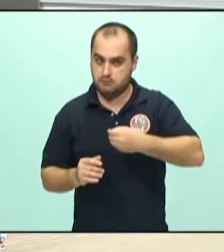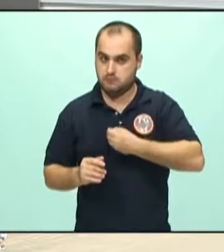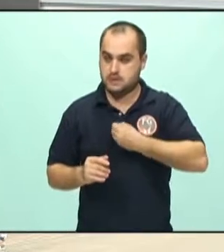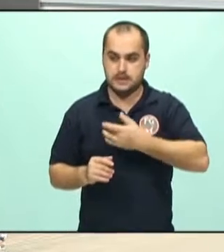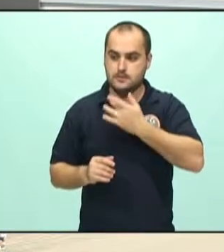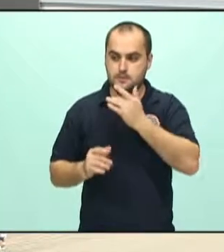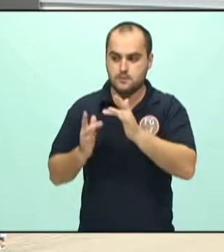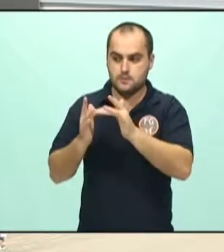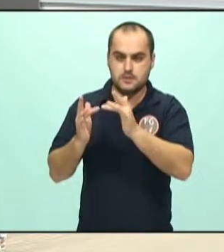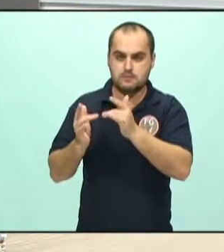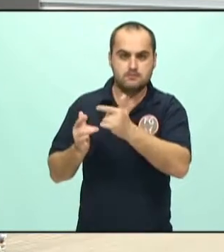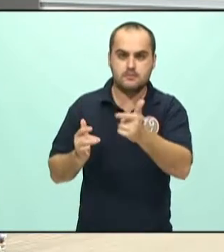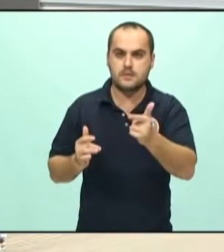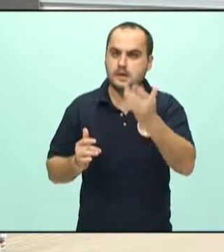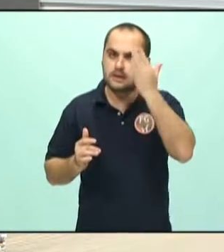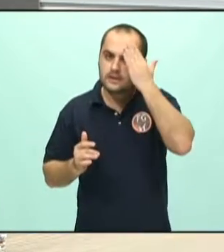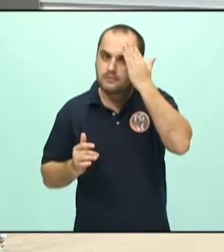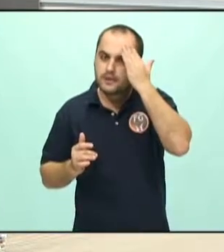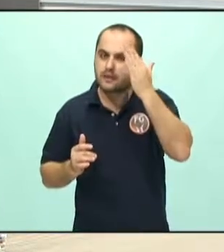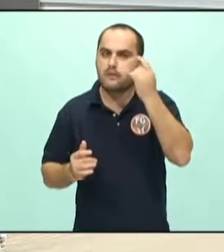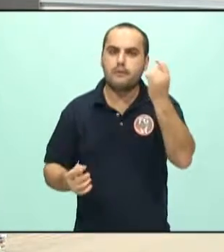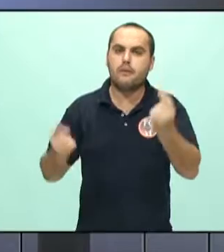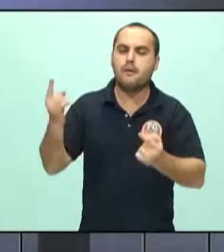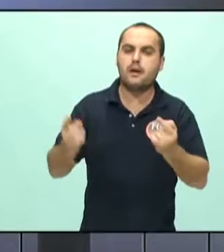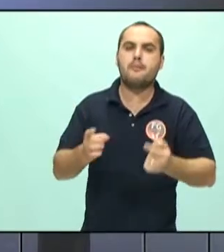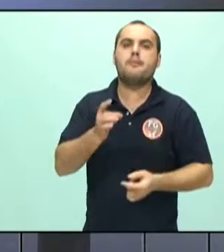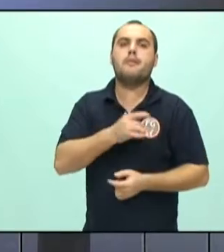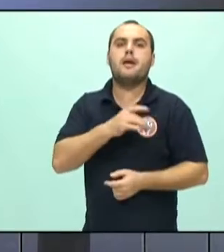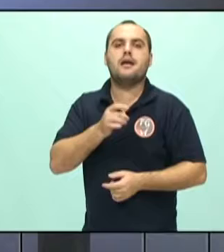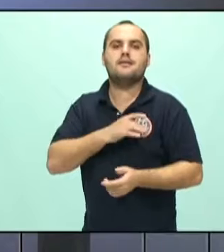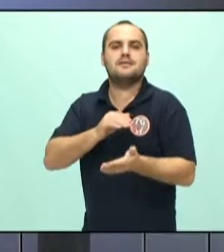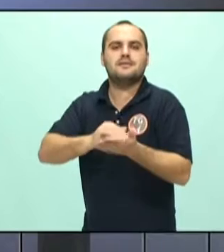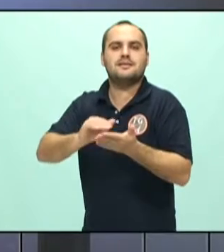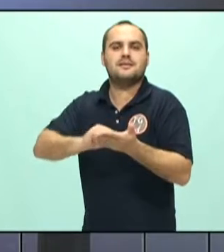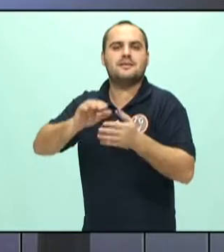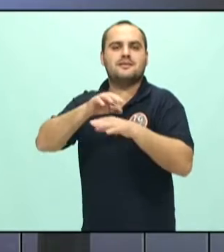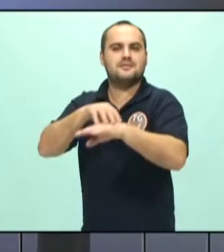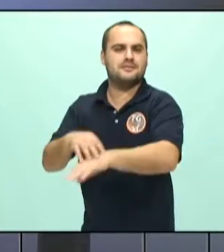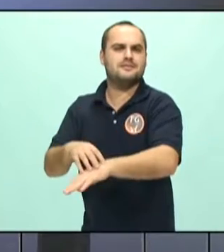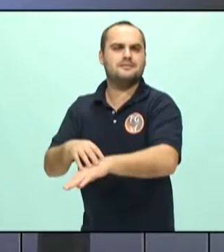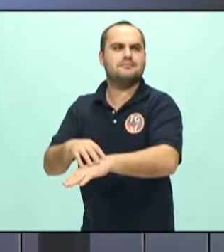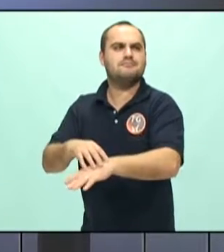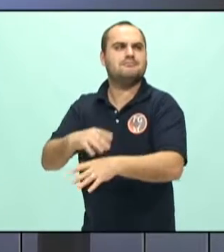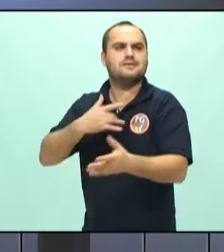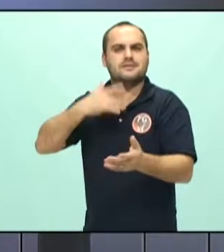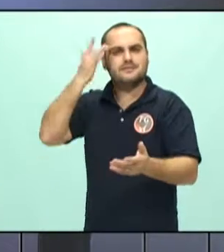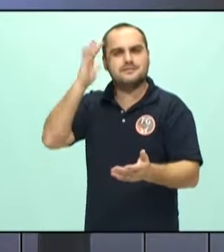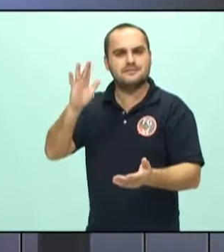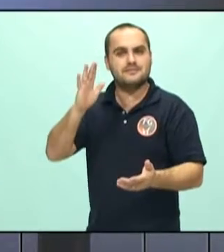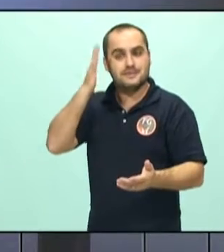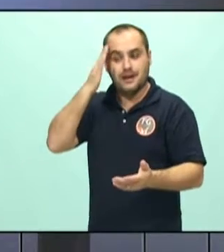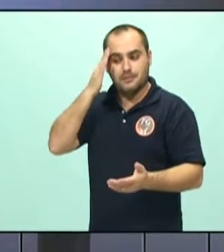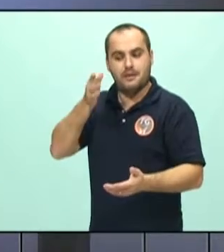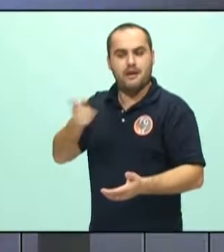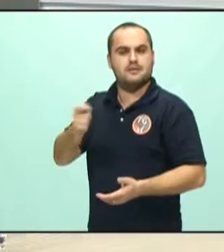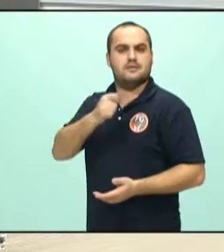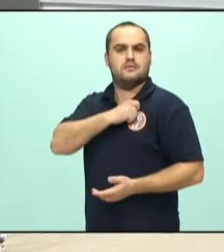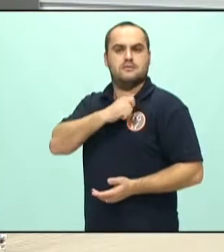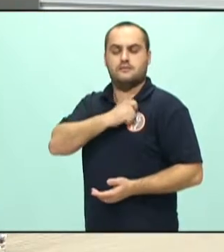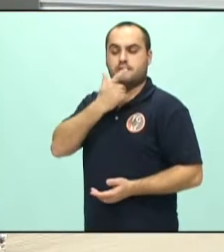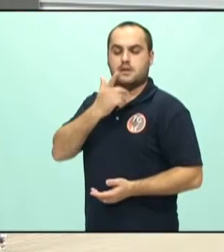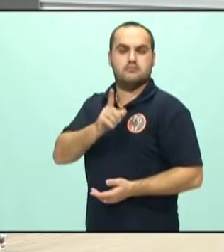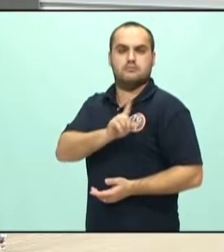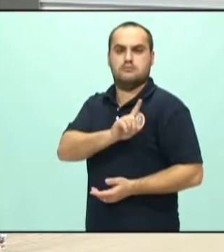de de saber qual era o medo da secretaria de turismo é um de fato tomar aquela posição de não